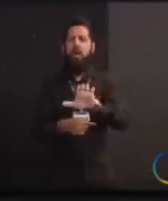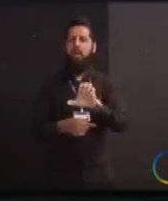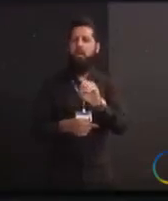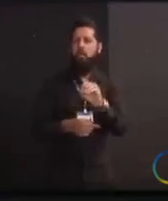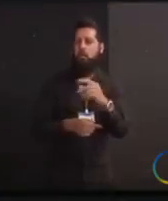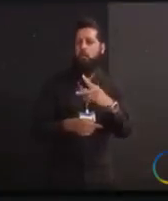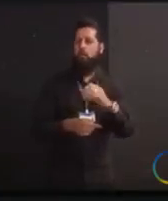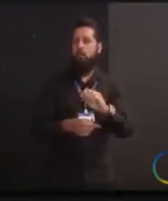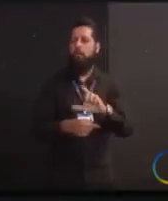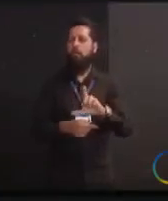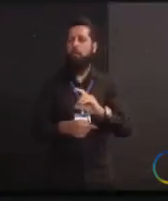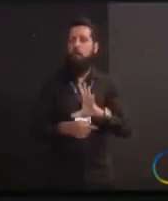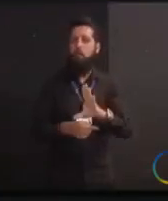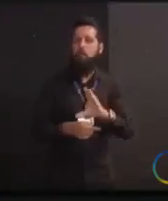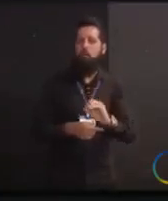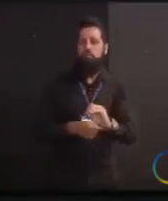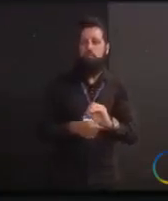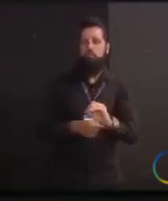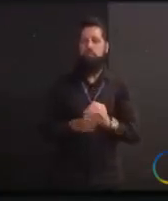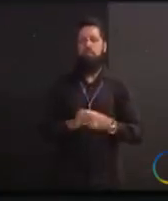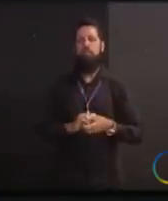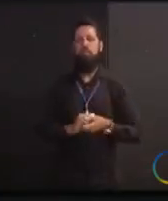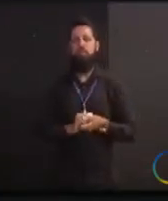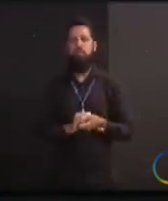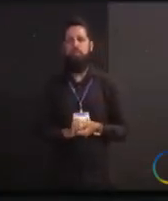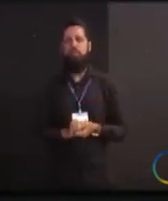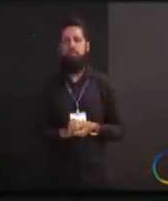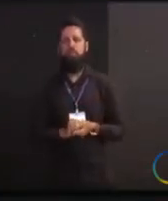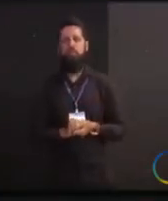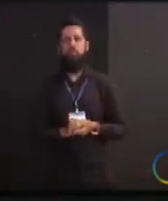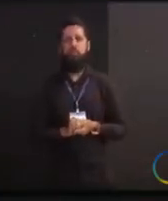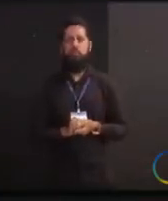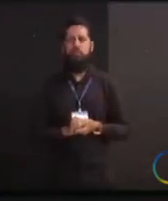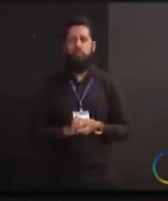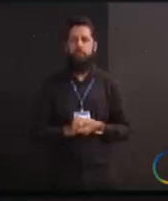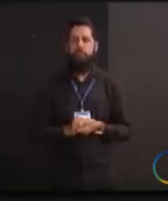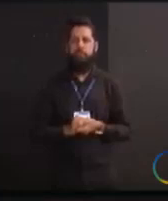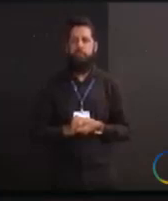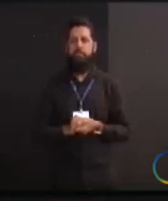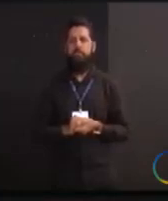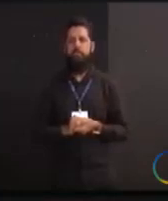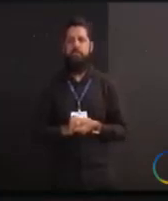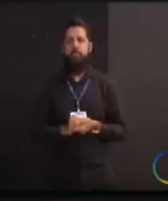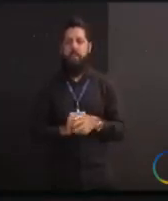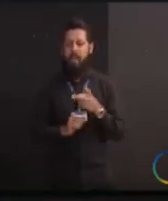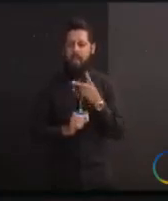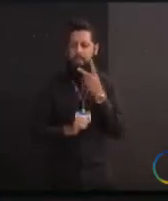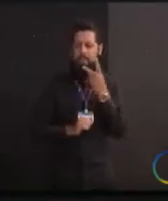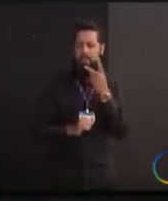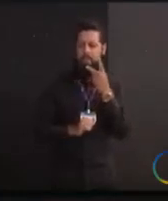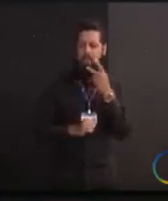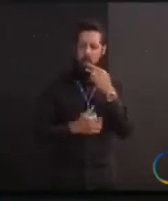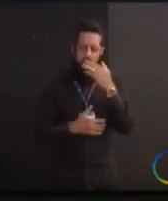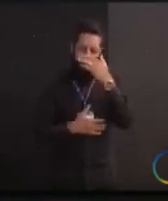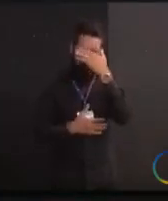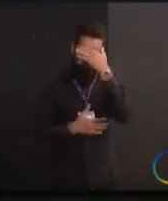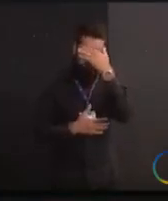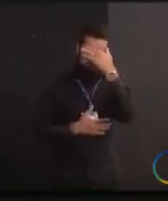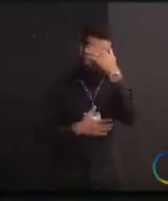Pedro Leopoldo, para dizer, ó, Chico está em Pedro Leopoldo. Lá estava eu, a caça,